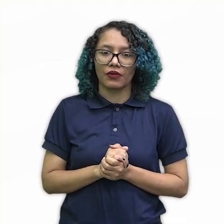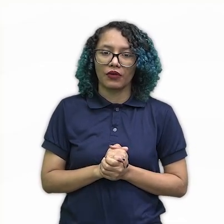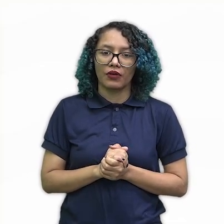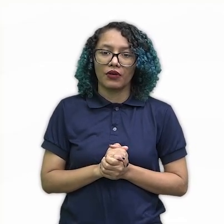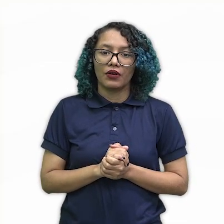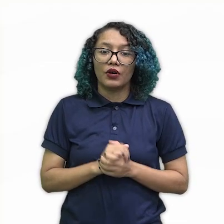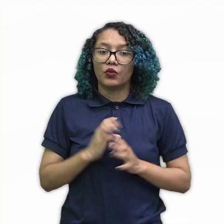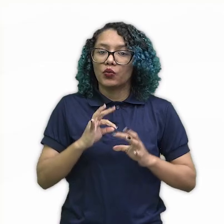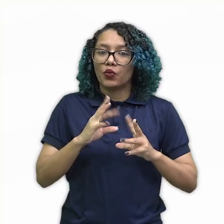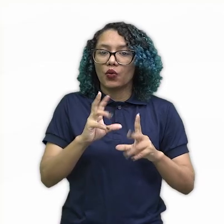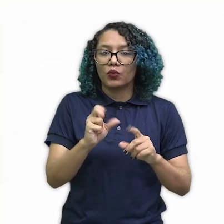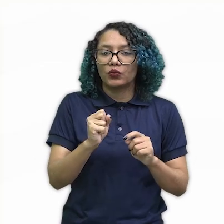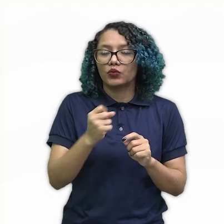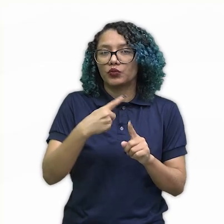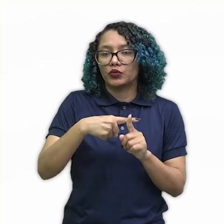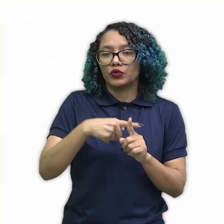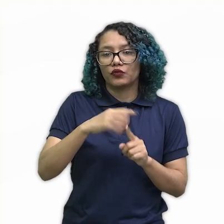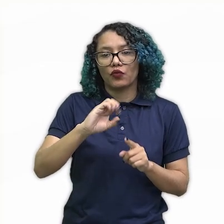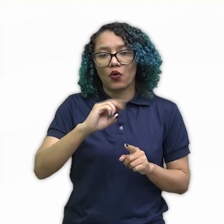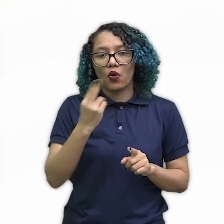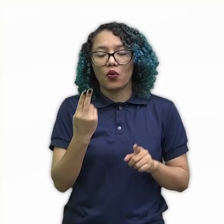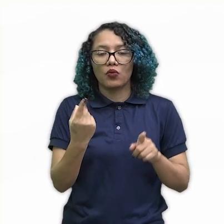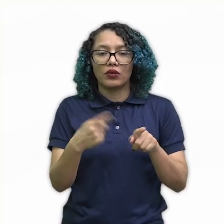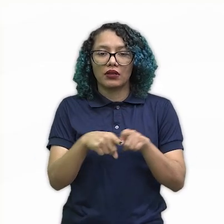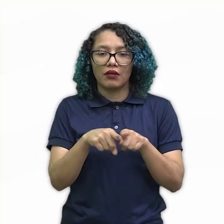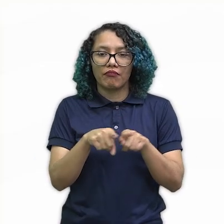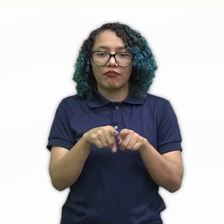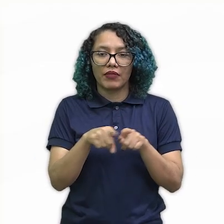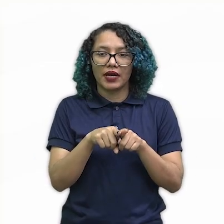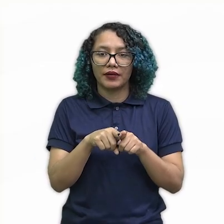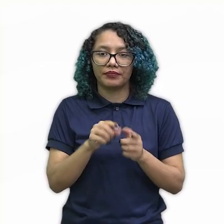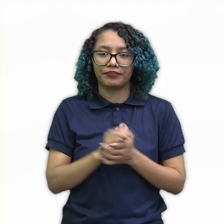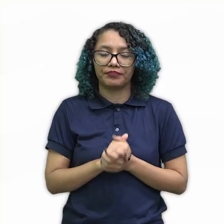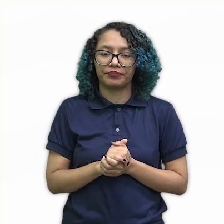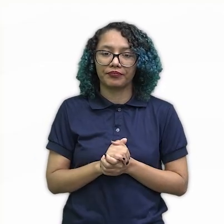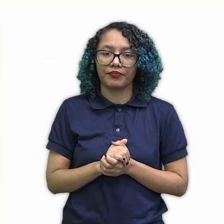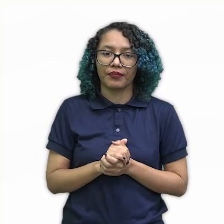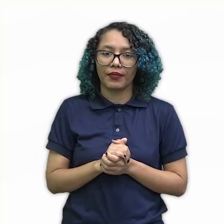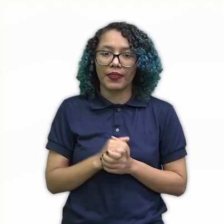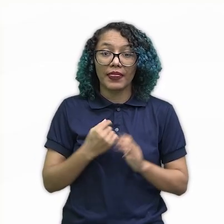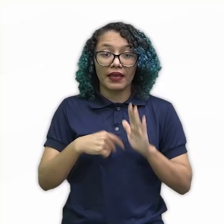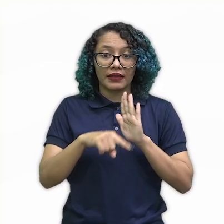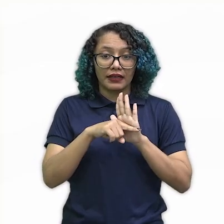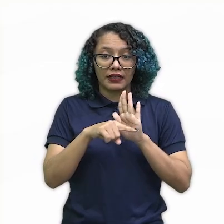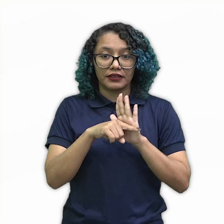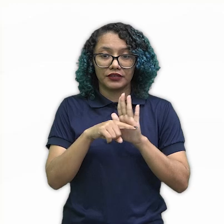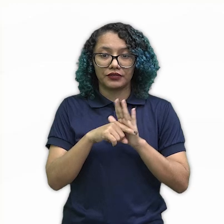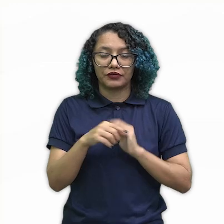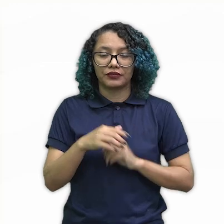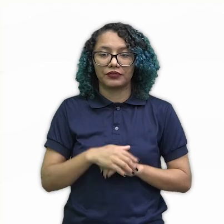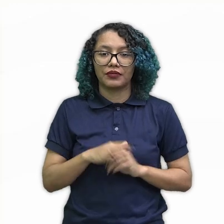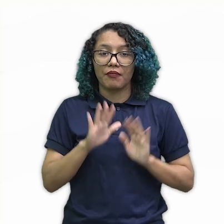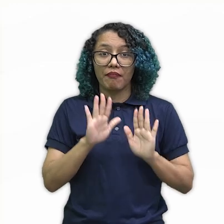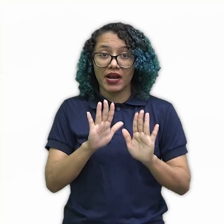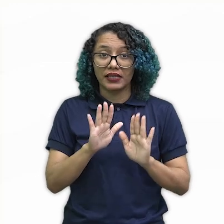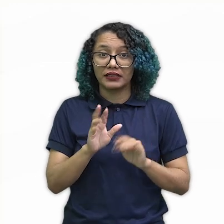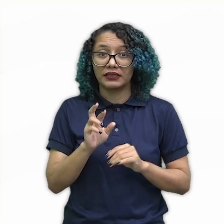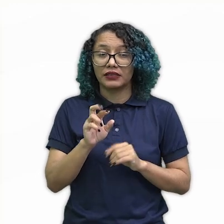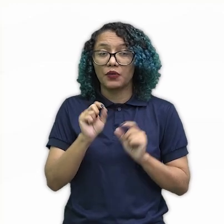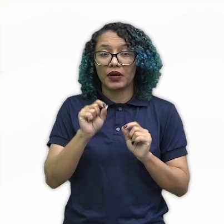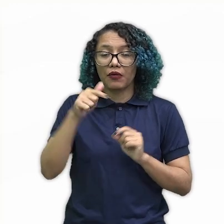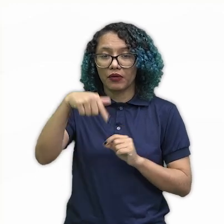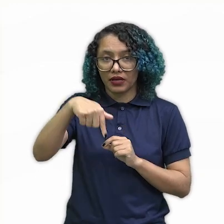ou quando a PG tem todos os termos negativos. Ou seja, a razão é quem diz se a nossa PG vai